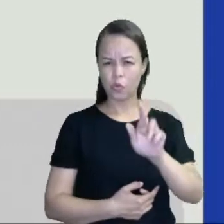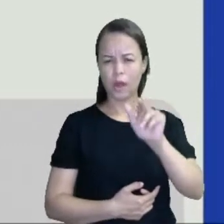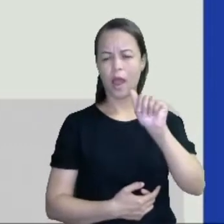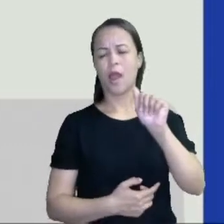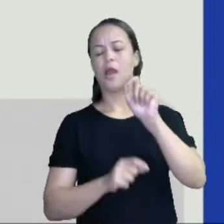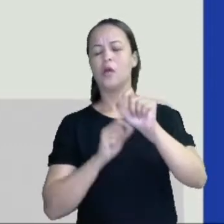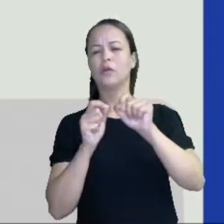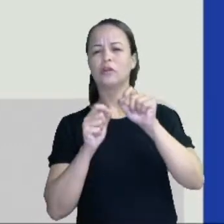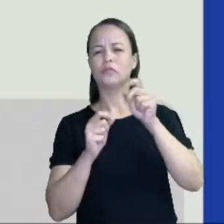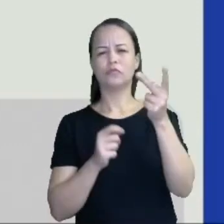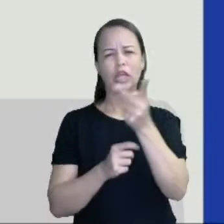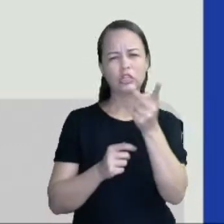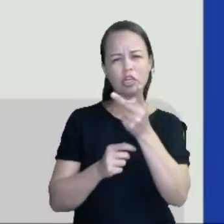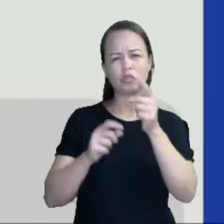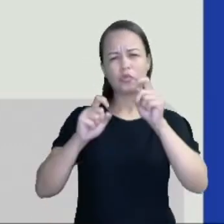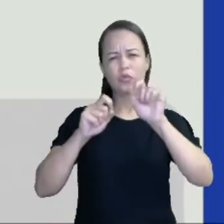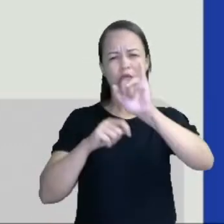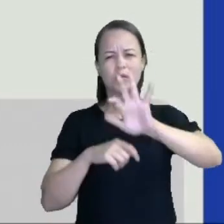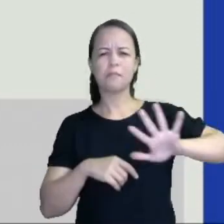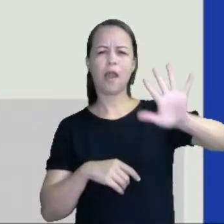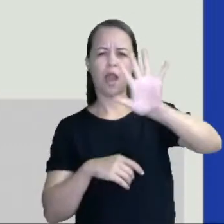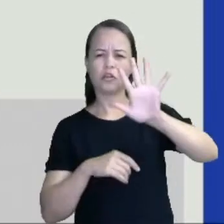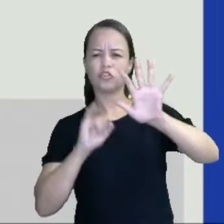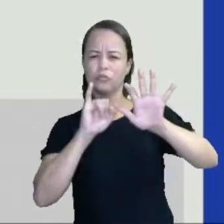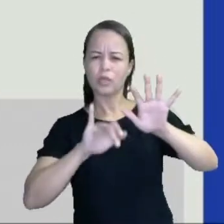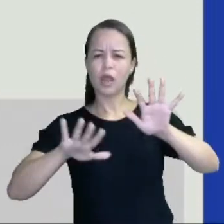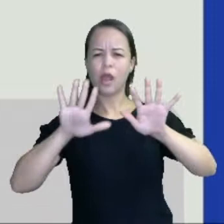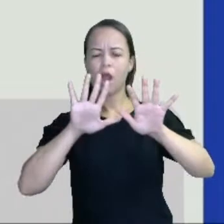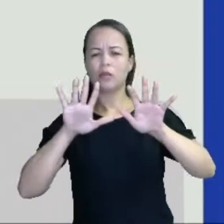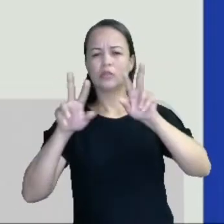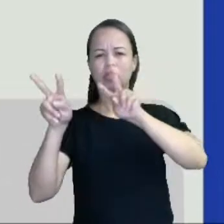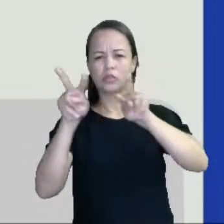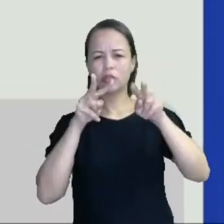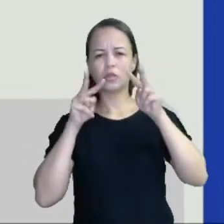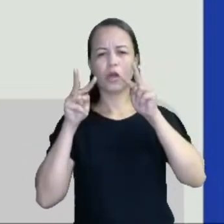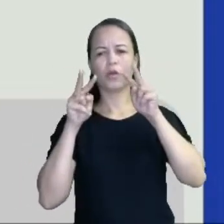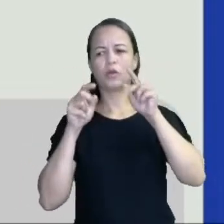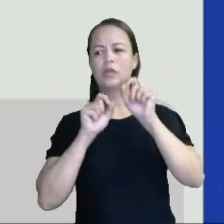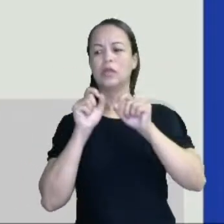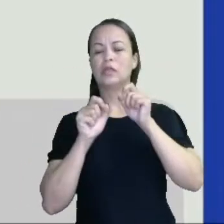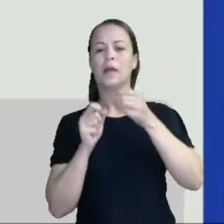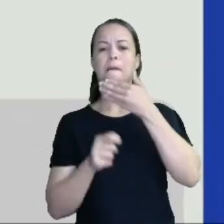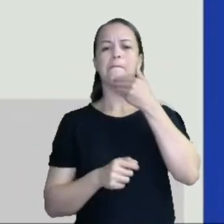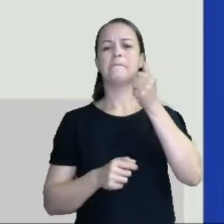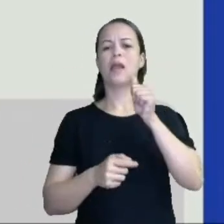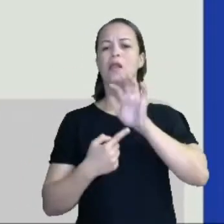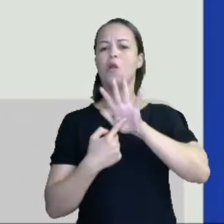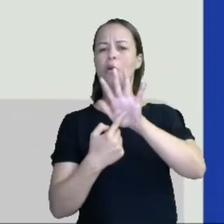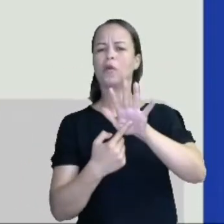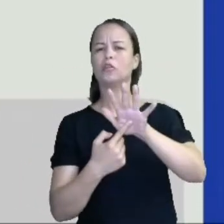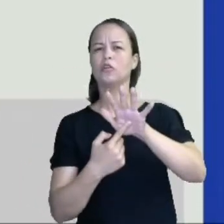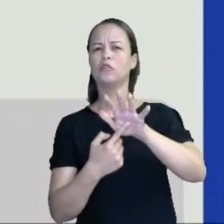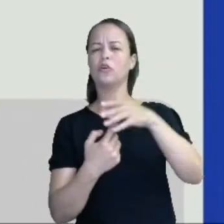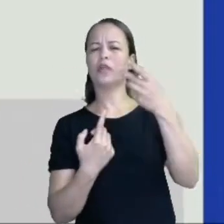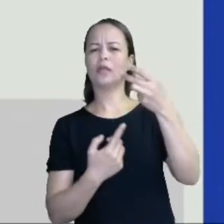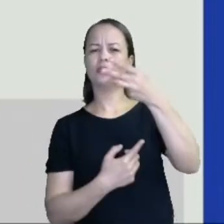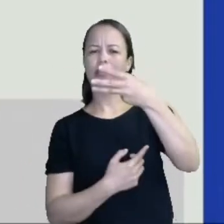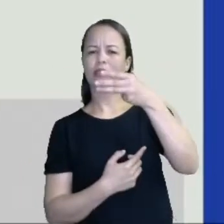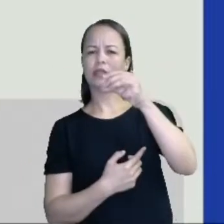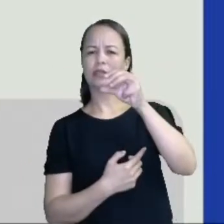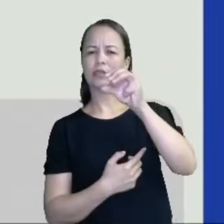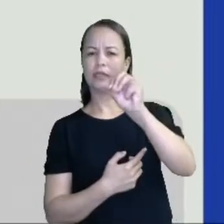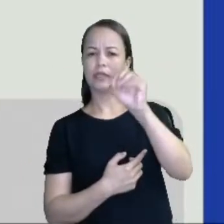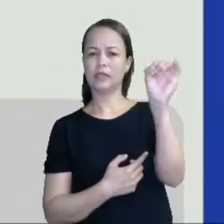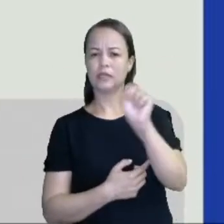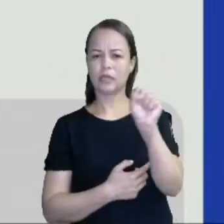Qual cidade apresenta melhor infraestrutura? Vou dar aí 30 segundos para você pensar, tá bom?